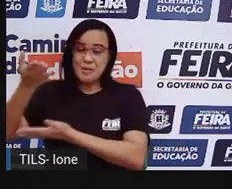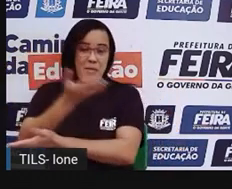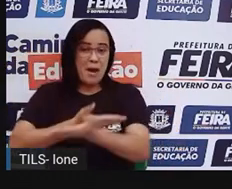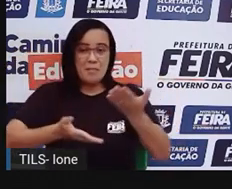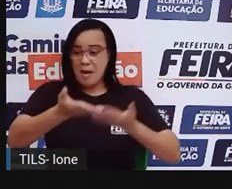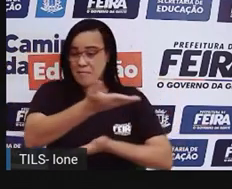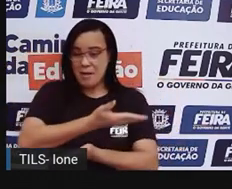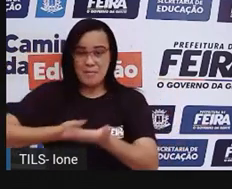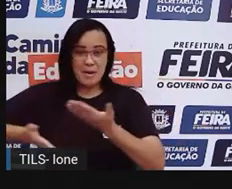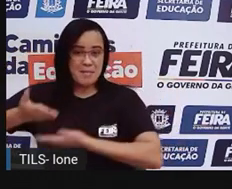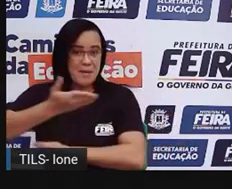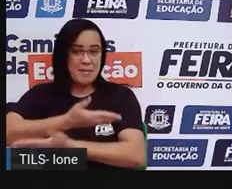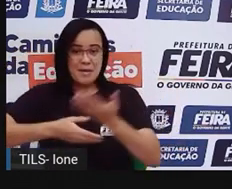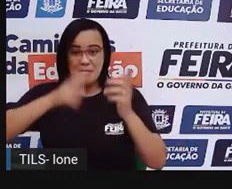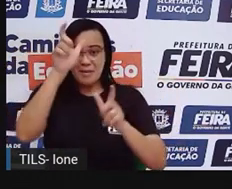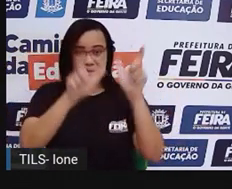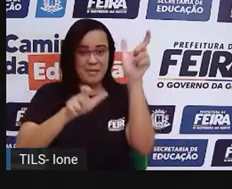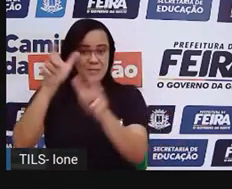mundo.